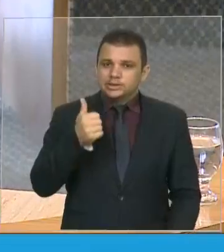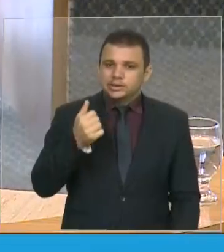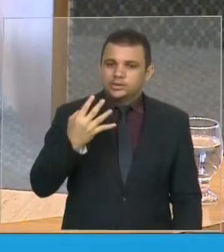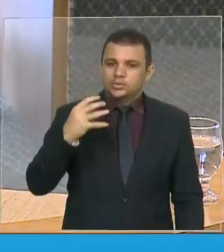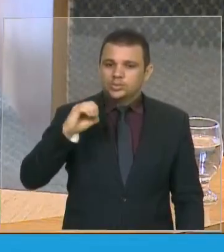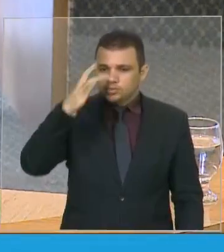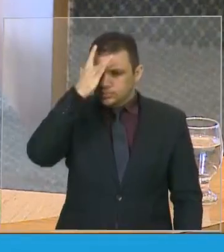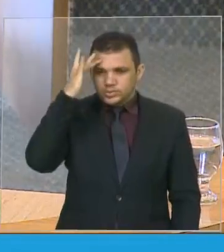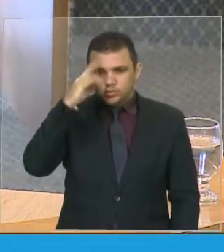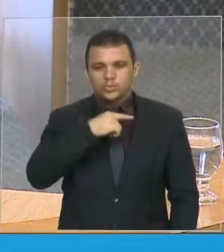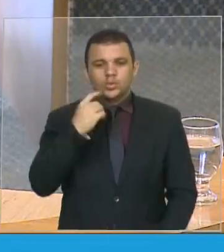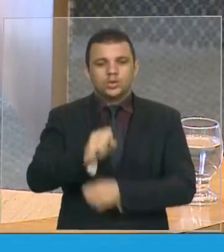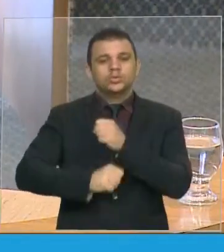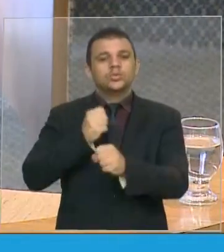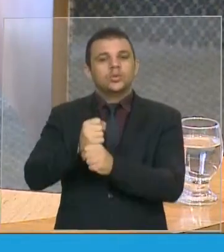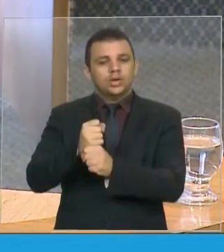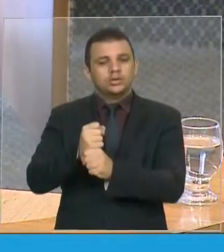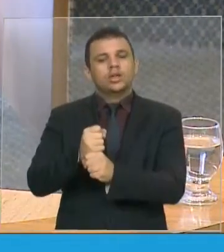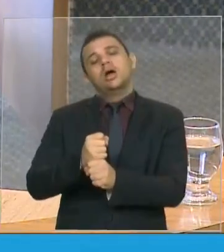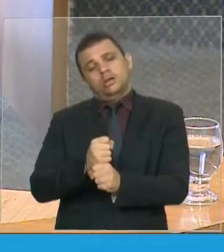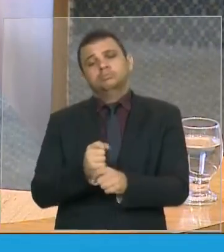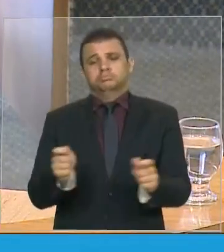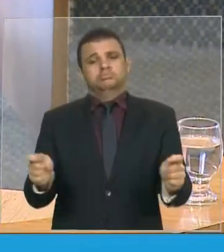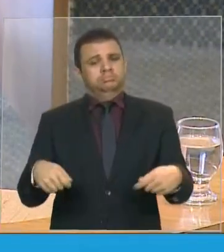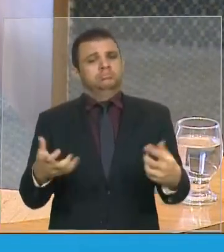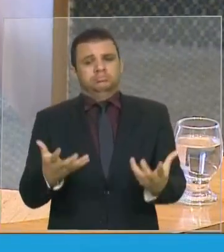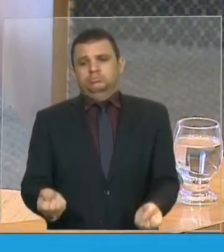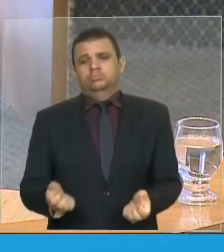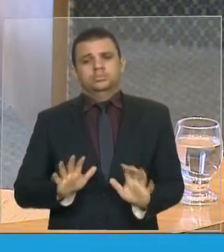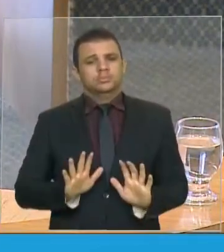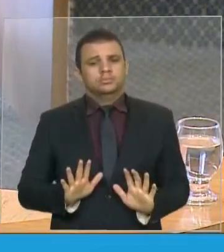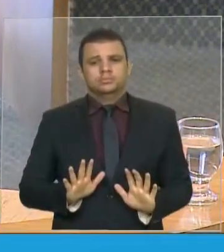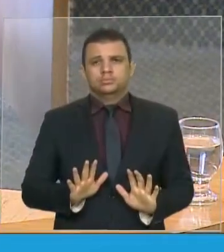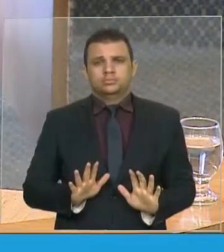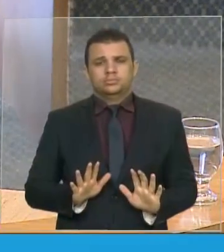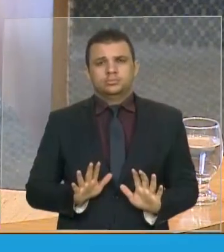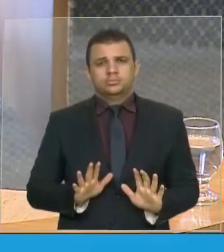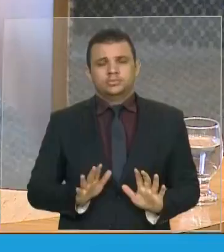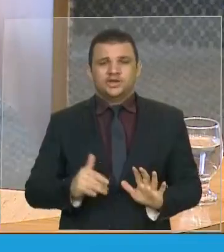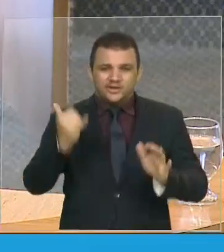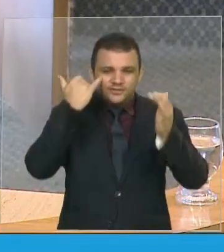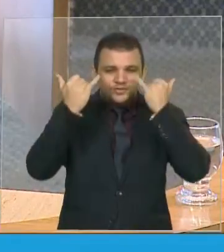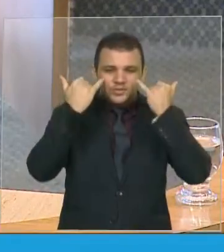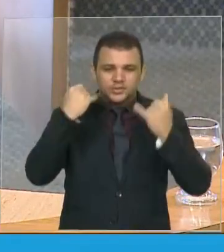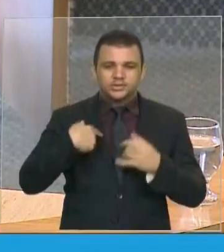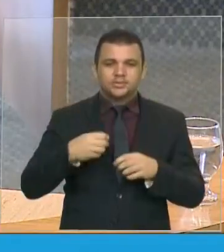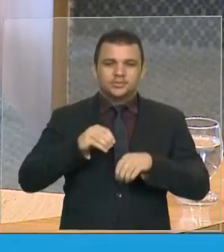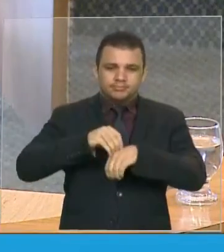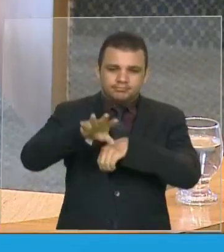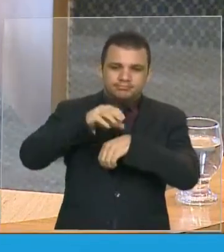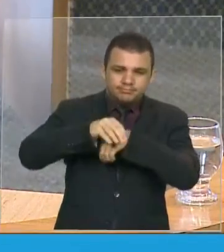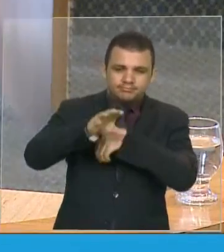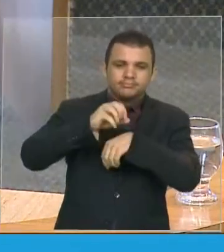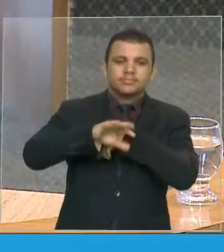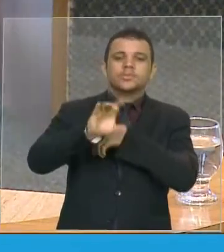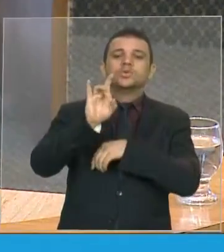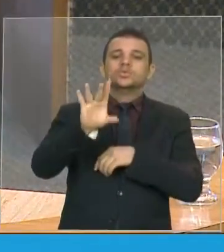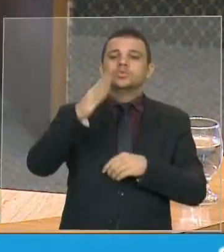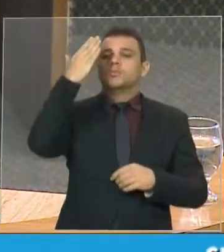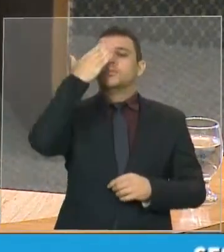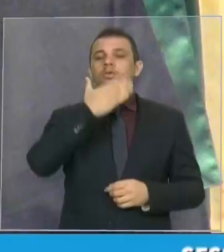de suportabilidade. Né? Então, com esses dados, eu estou repassando para vocês, fazendo uma prestação de contas do